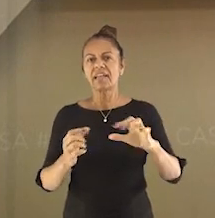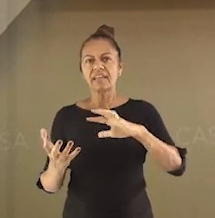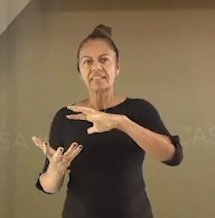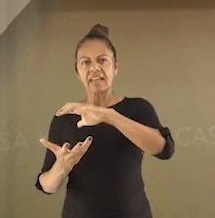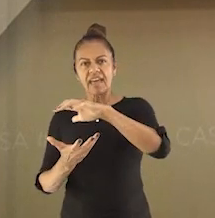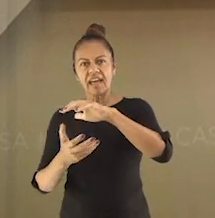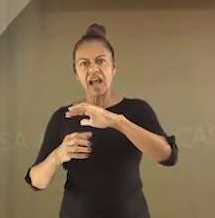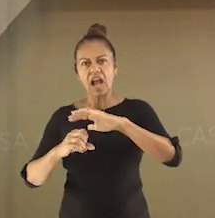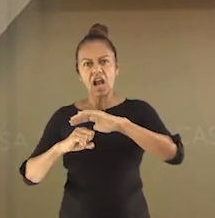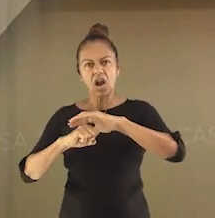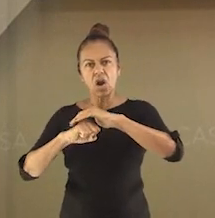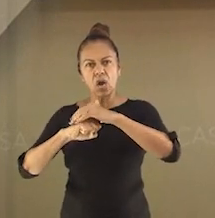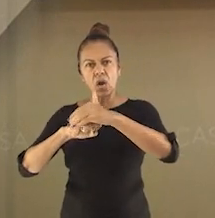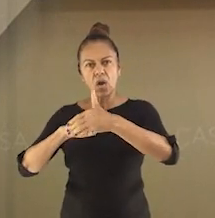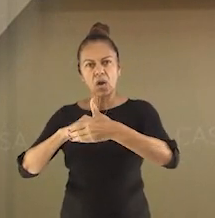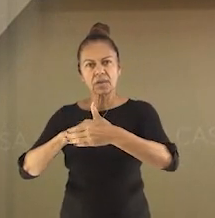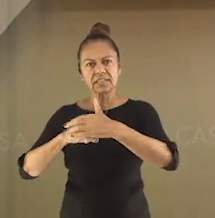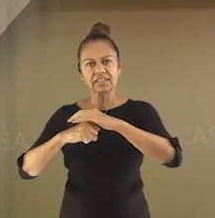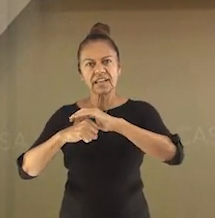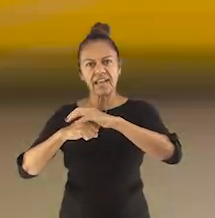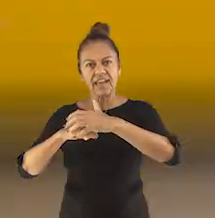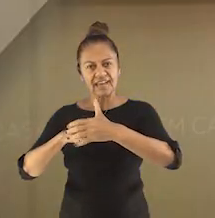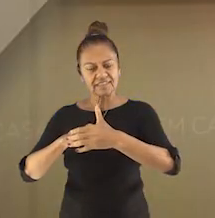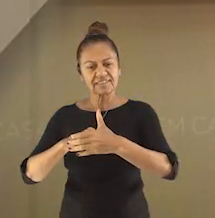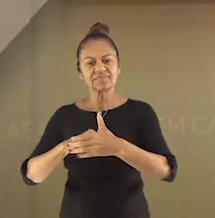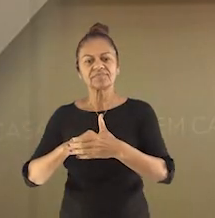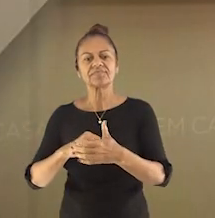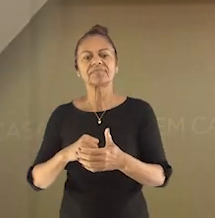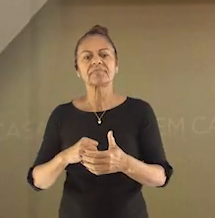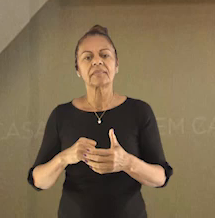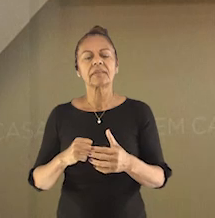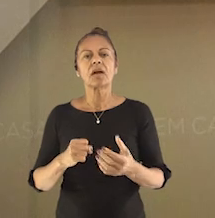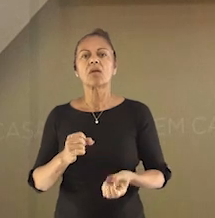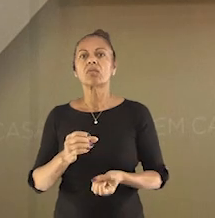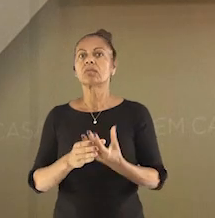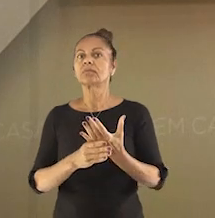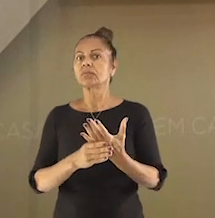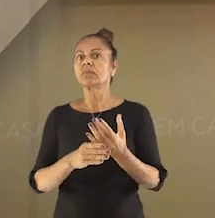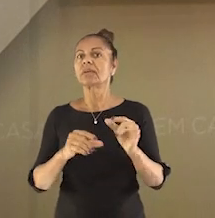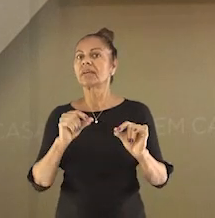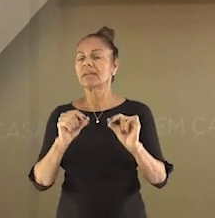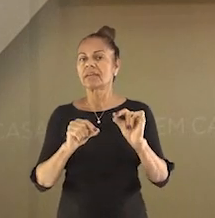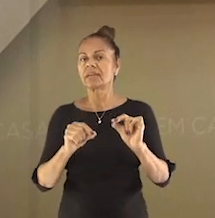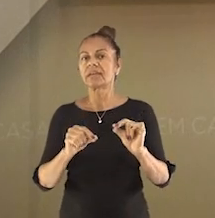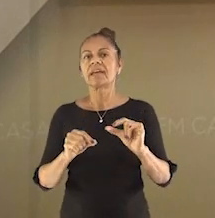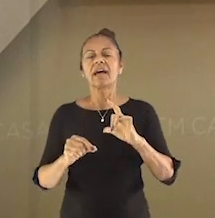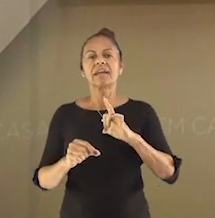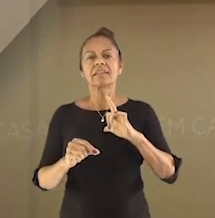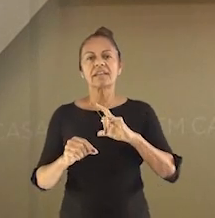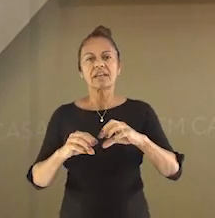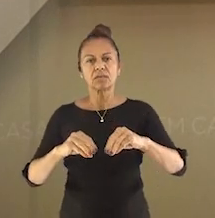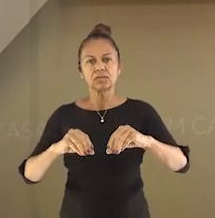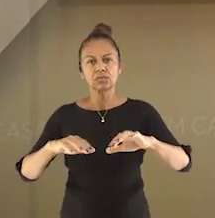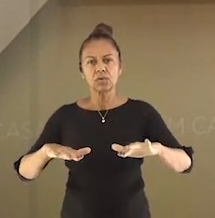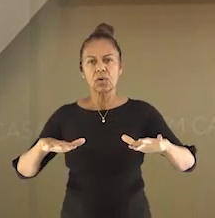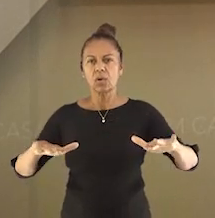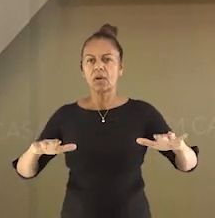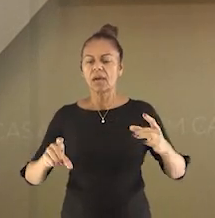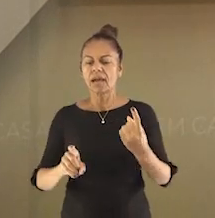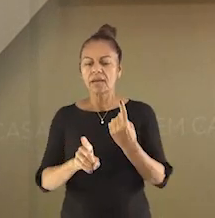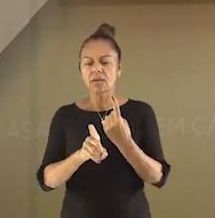Na linguagem popular, é chamada de terra. No solo são encontrados nutrientes